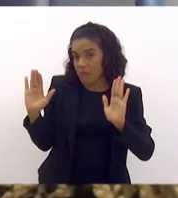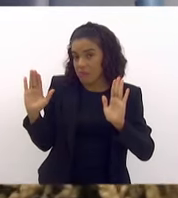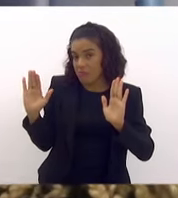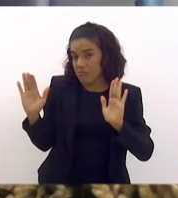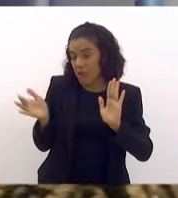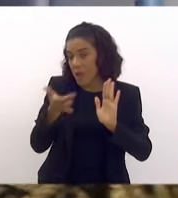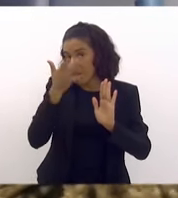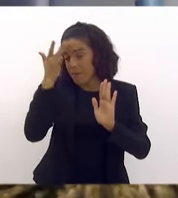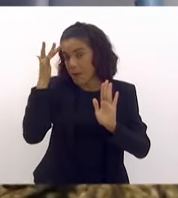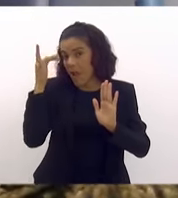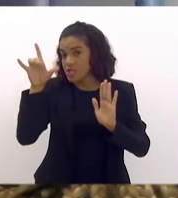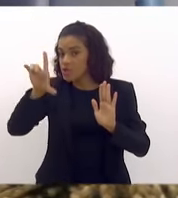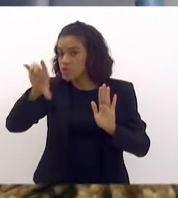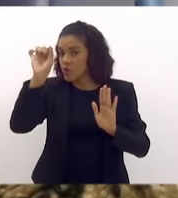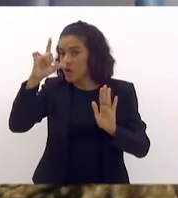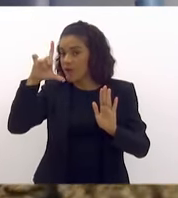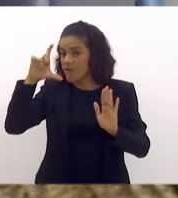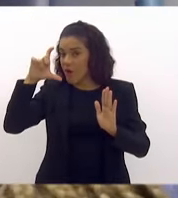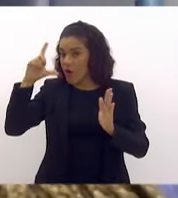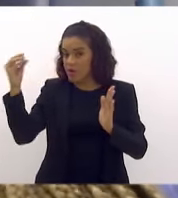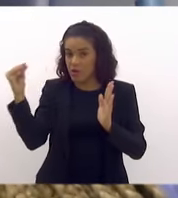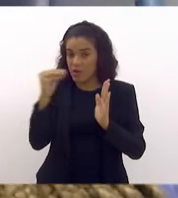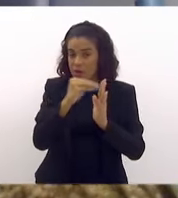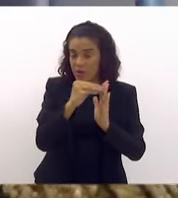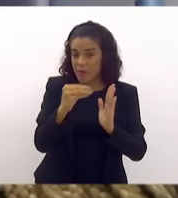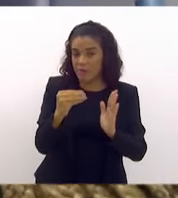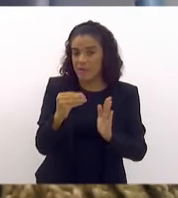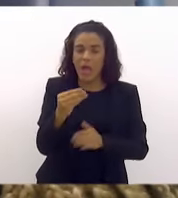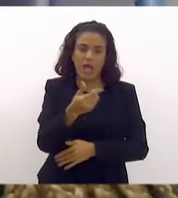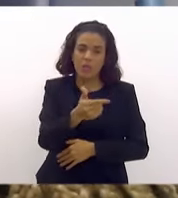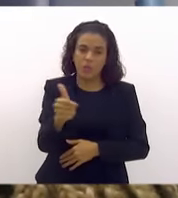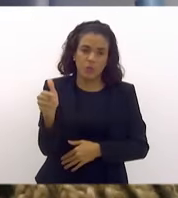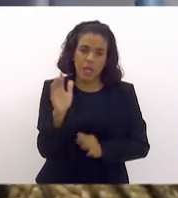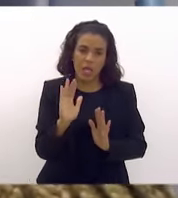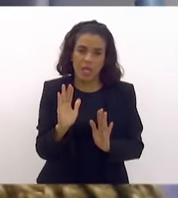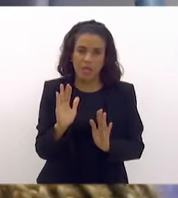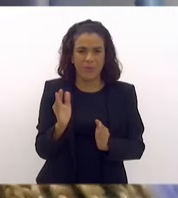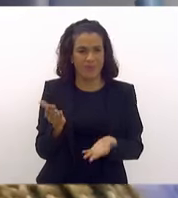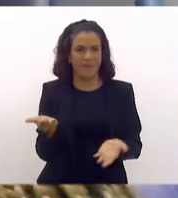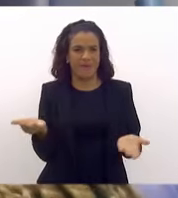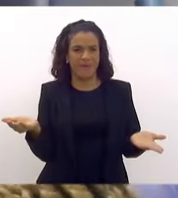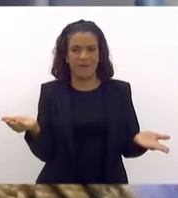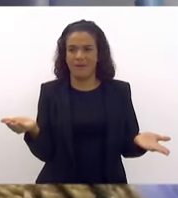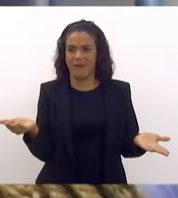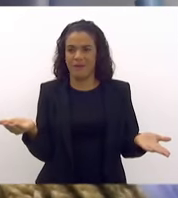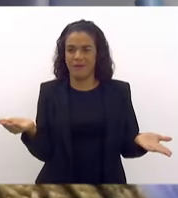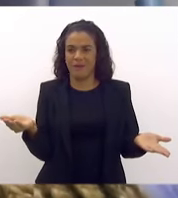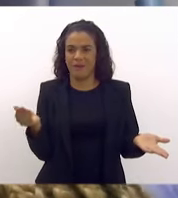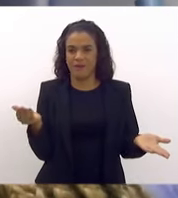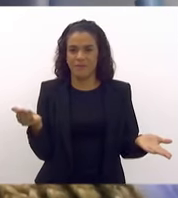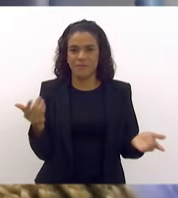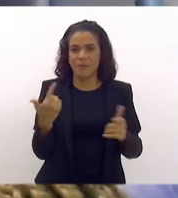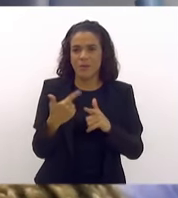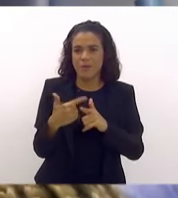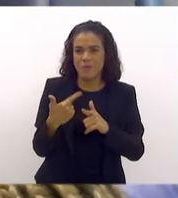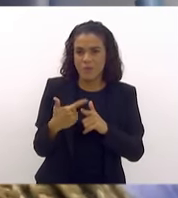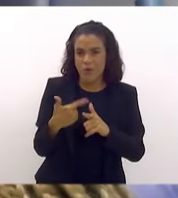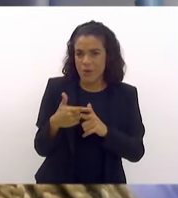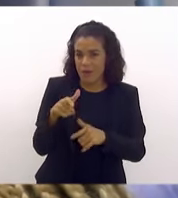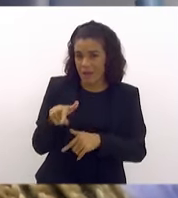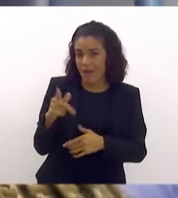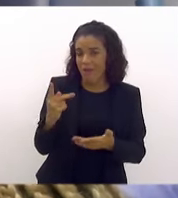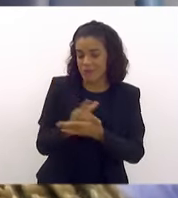para o álbum de fotografia falou ah bom não existe falei não porque um dos casos que veio dessa